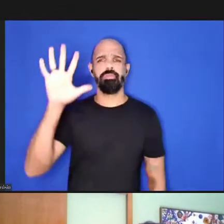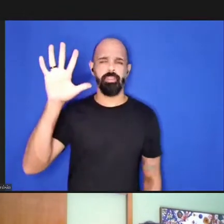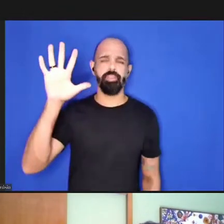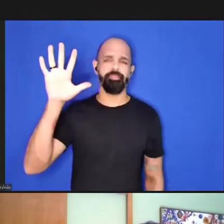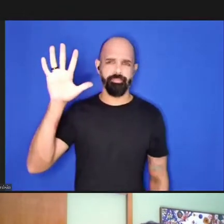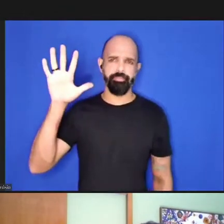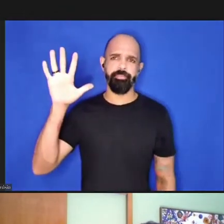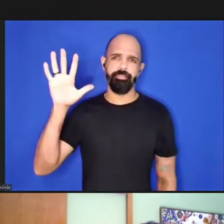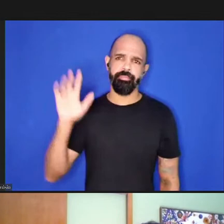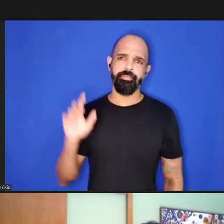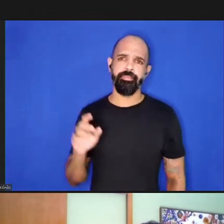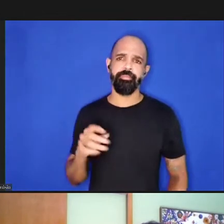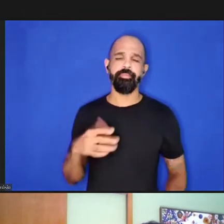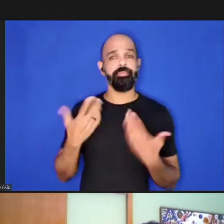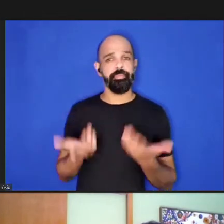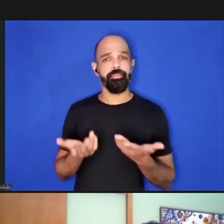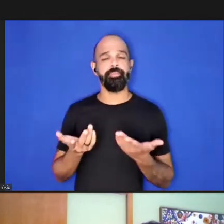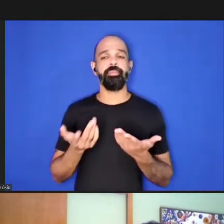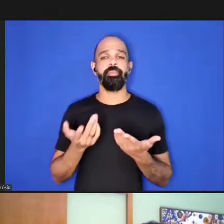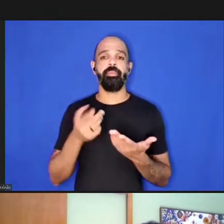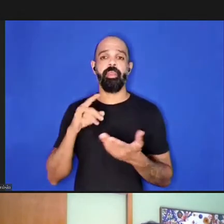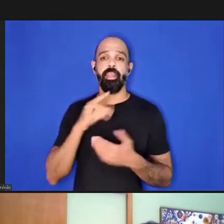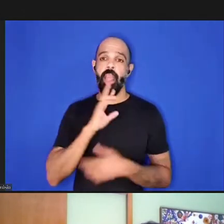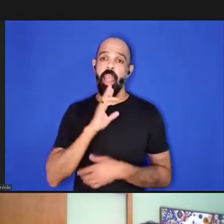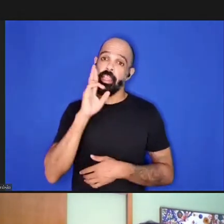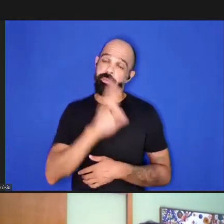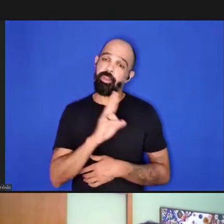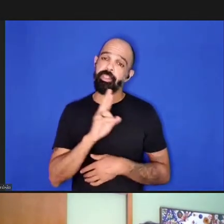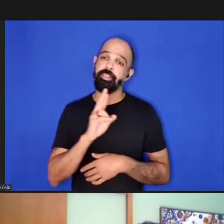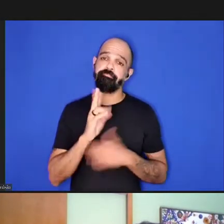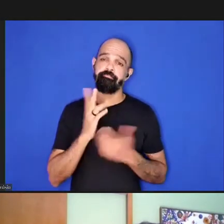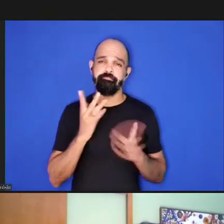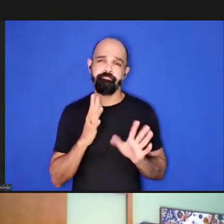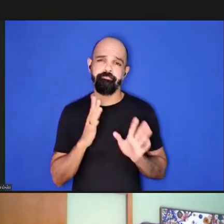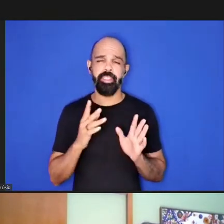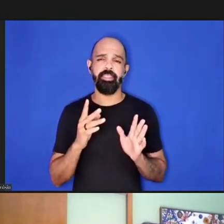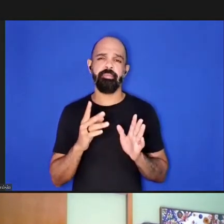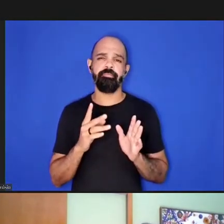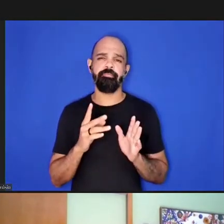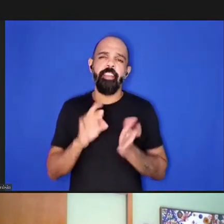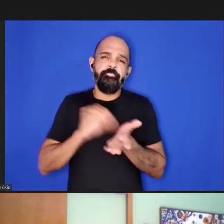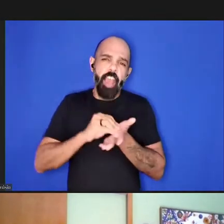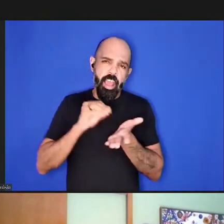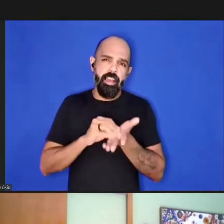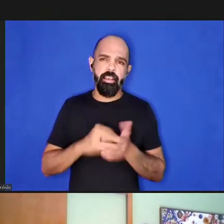Então, essa resposta vai ficar ainda um pouco aberta.